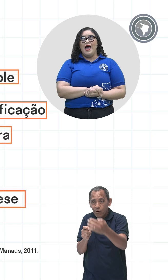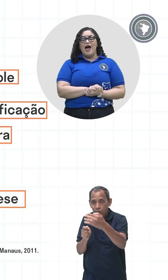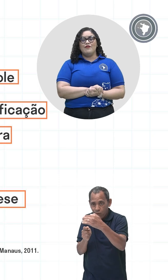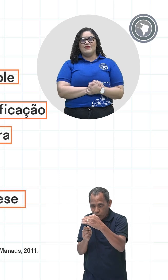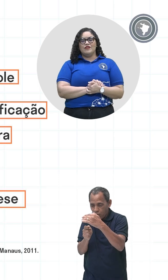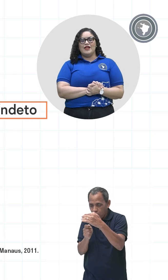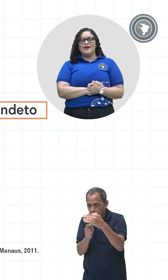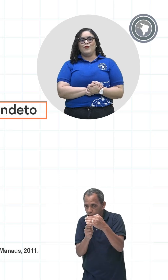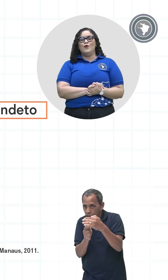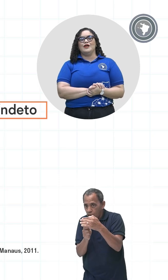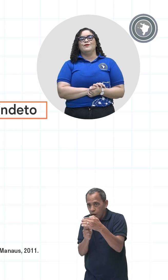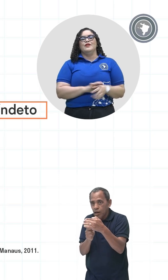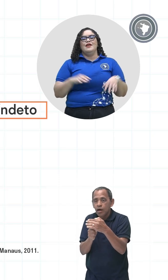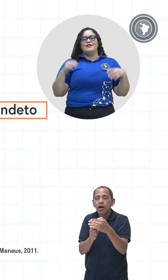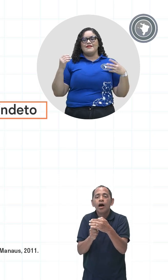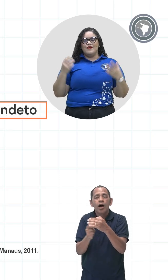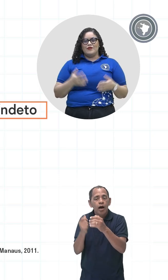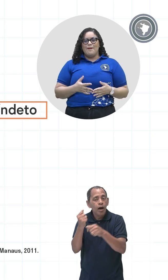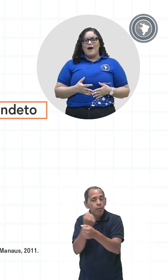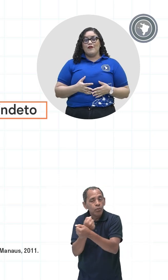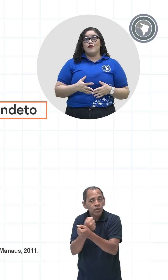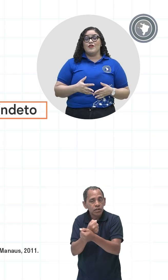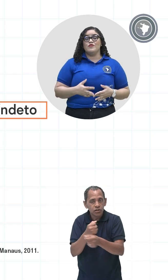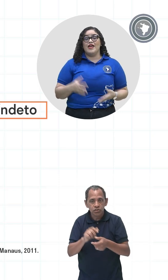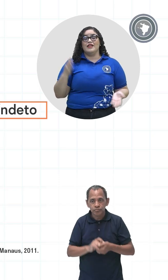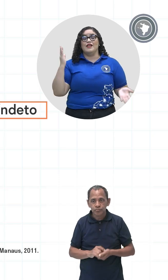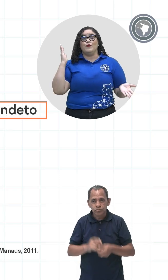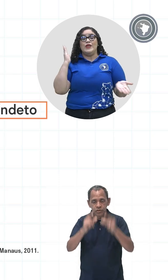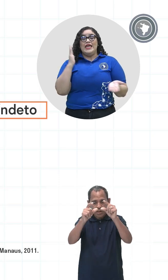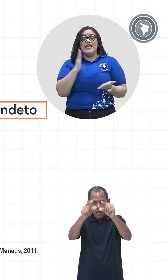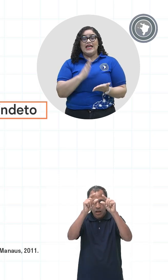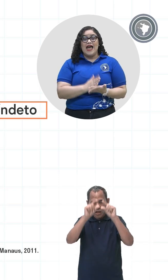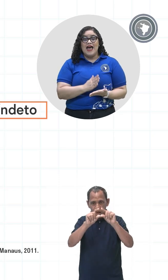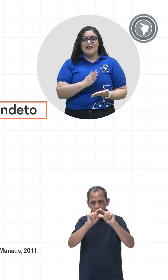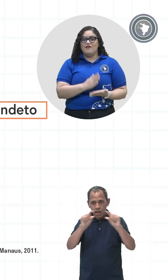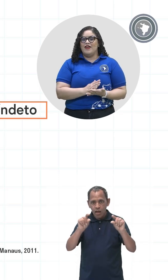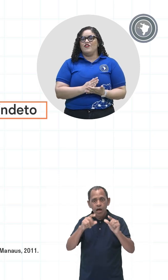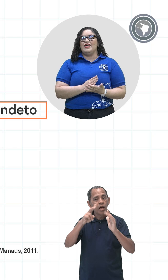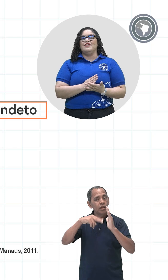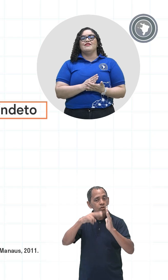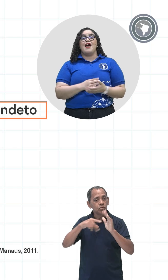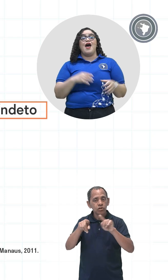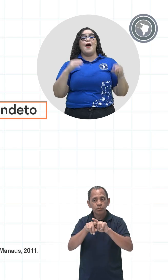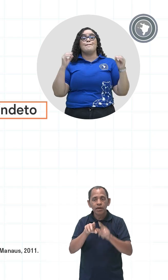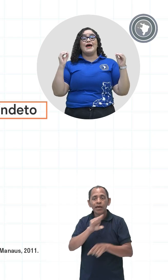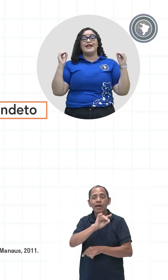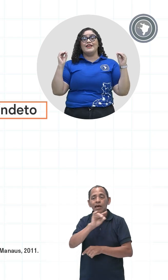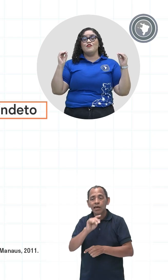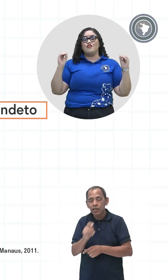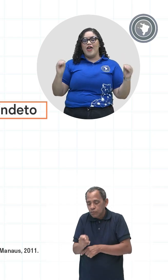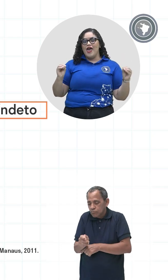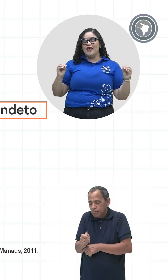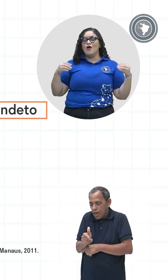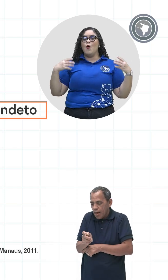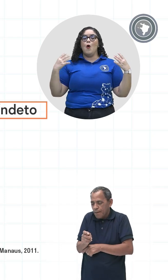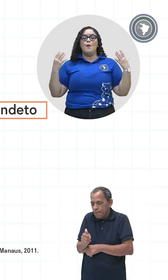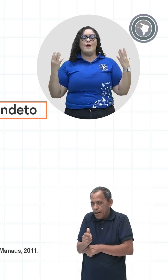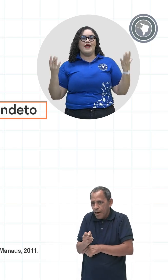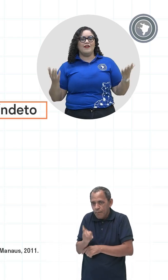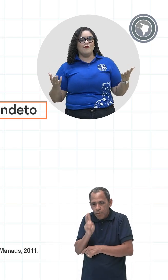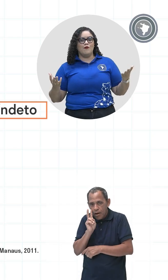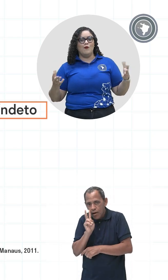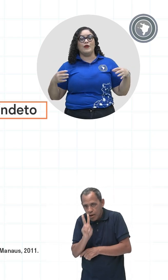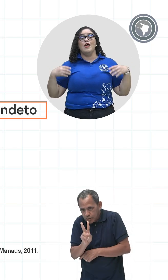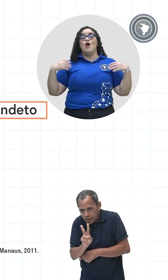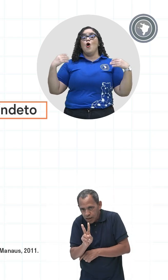isto. Avançando na leitura, na segunda parte, nós temos aí, então, e cada vez que riscar, para que enxergue ou